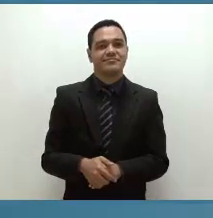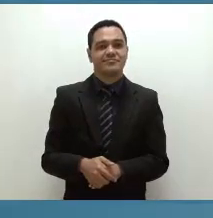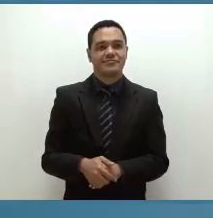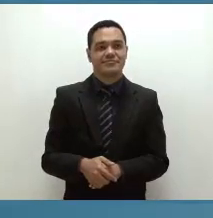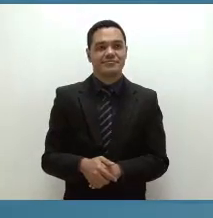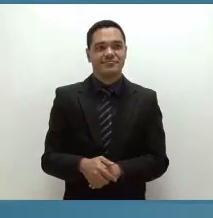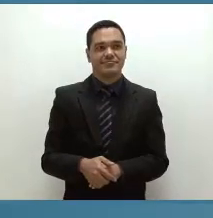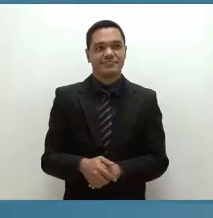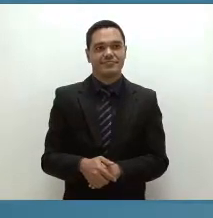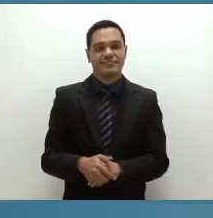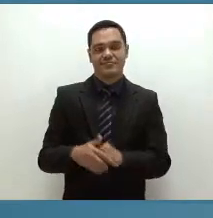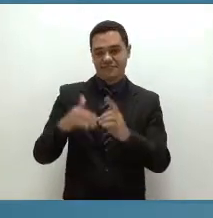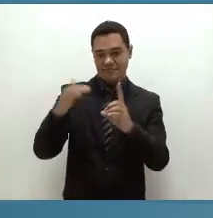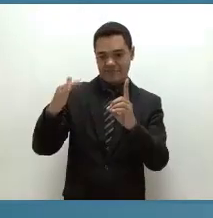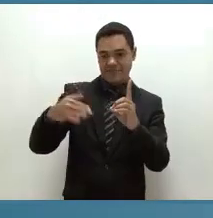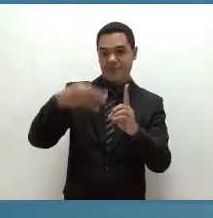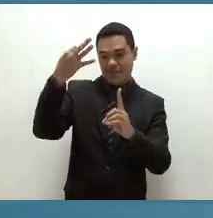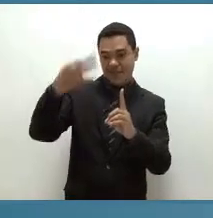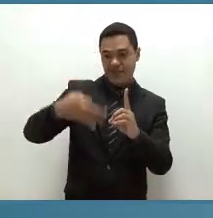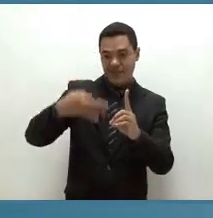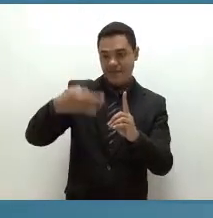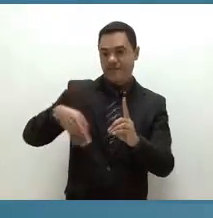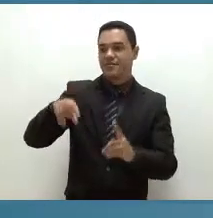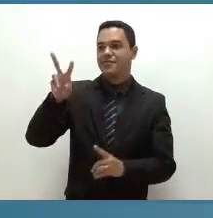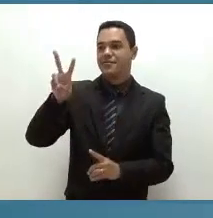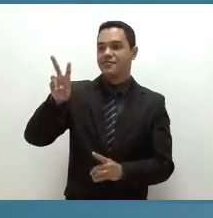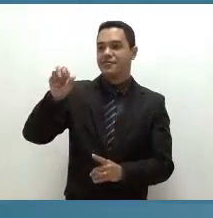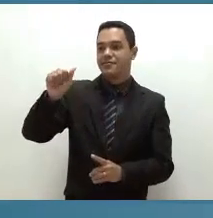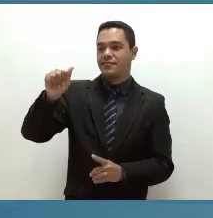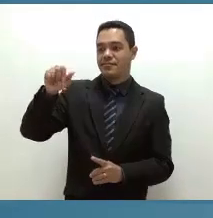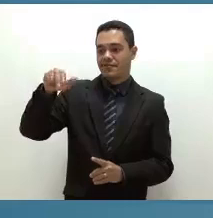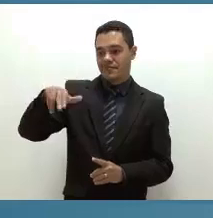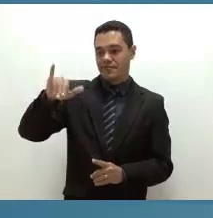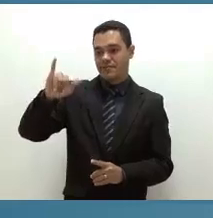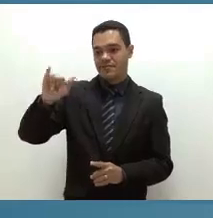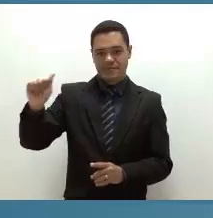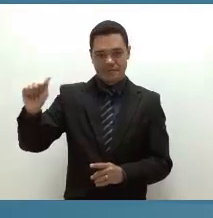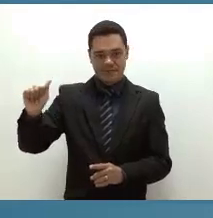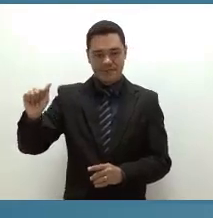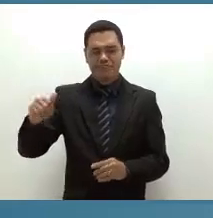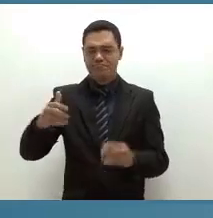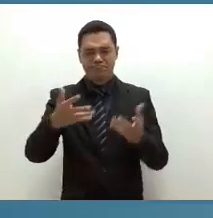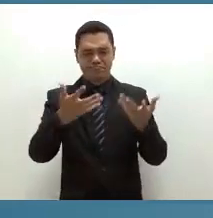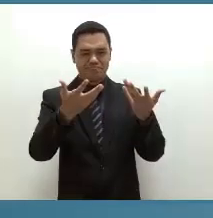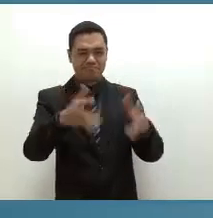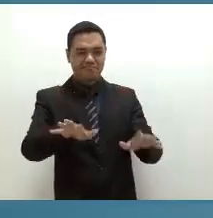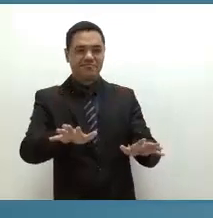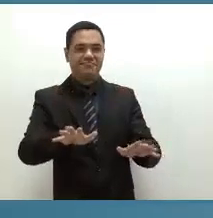Desembargadora Vânia Valente do Couto Forte Bittar. Não, presidente.